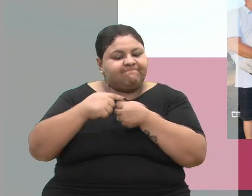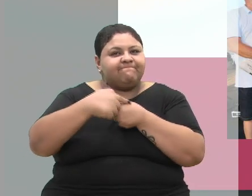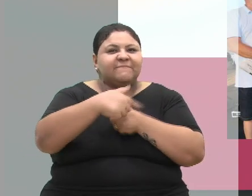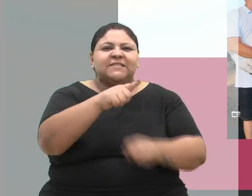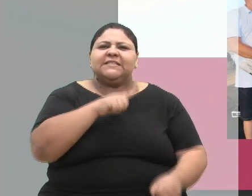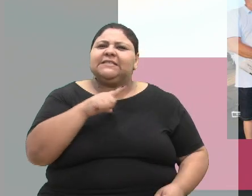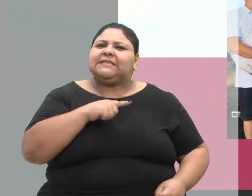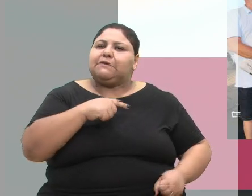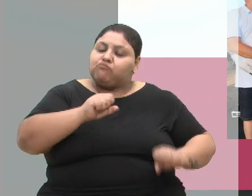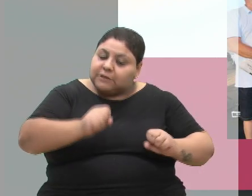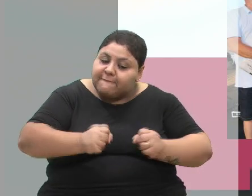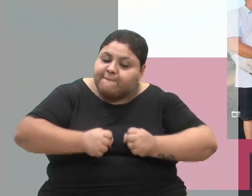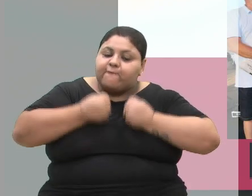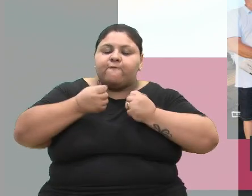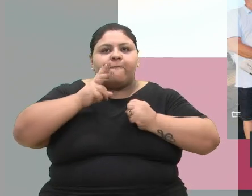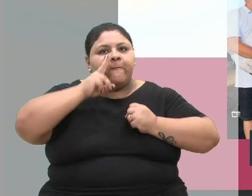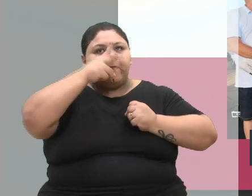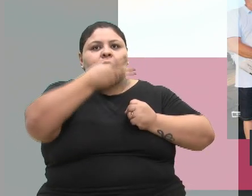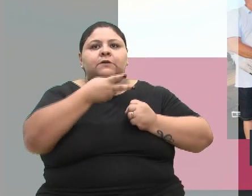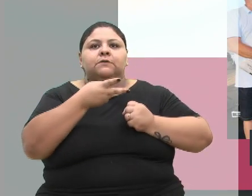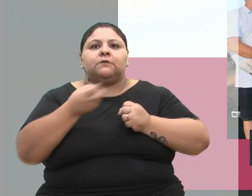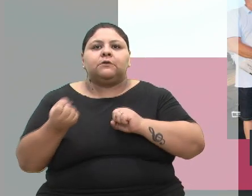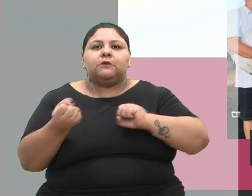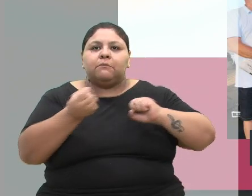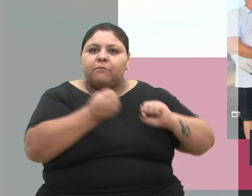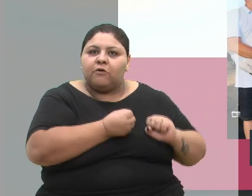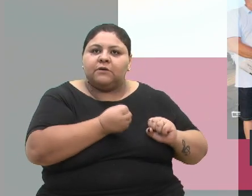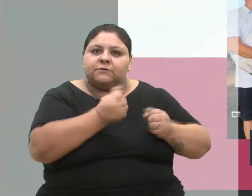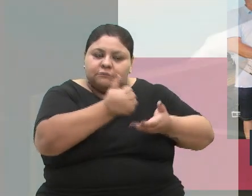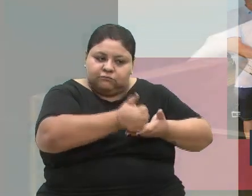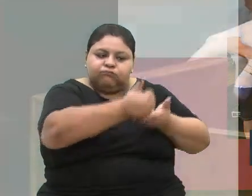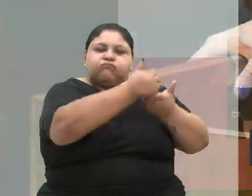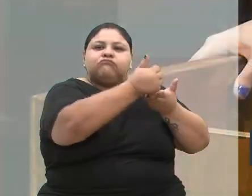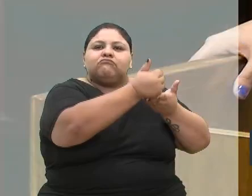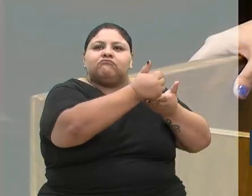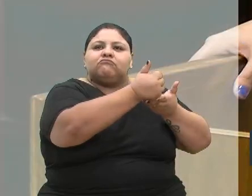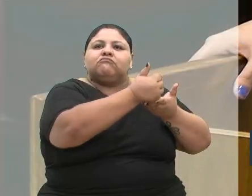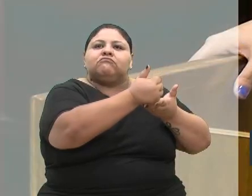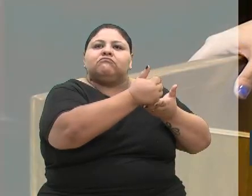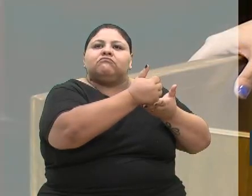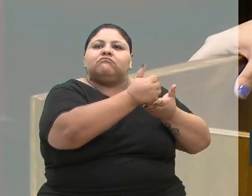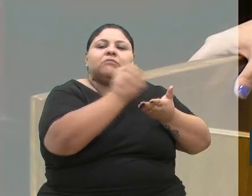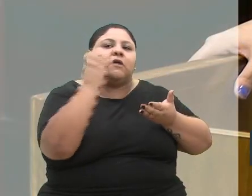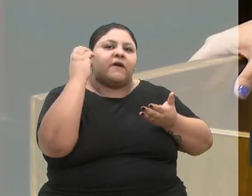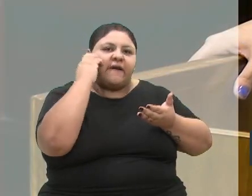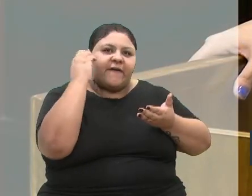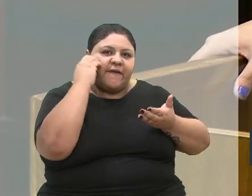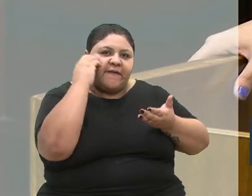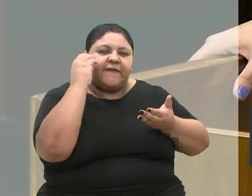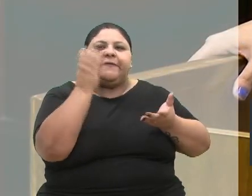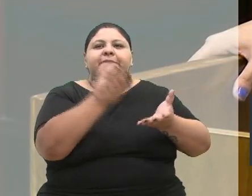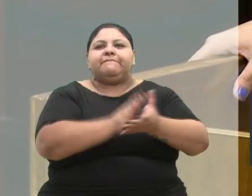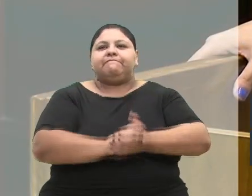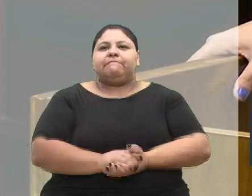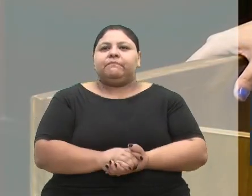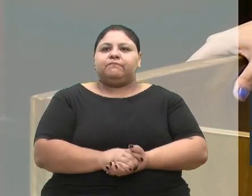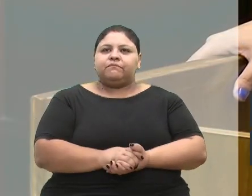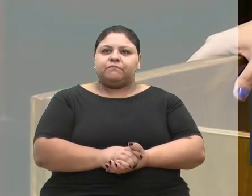muito potencial, né, que a gente possa estar colaborando aí. Então, a gente está colaborando com a ANAREC, né, com a Samar. Pode